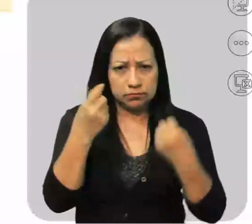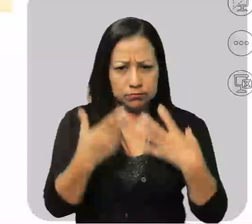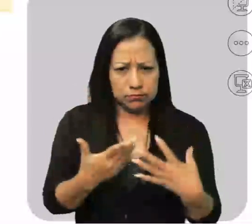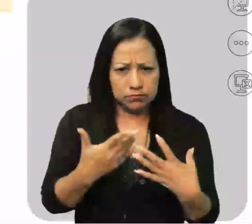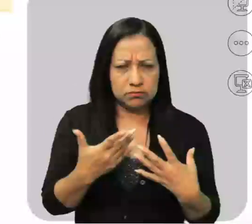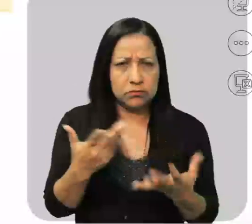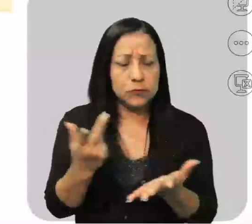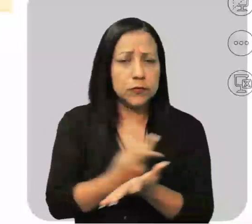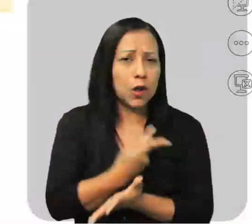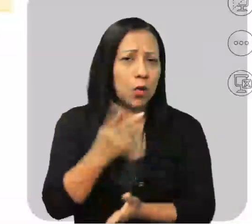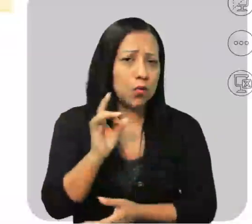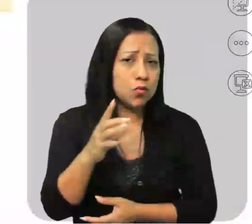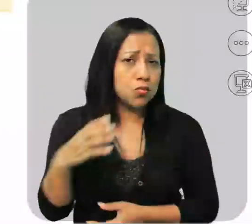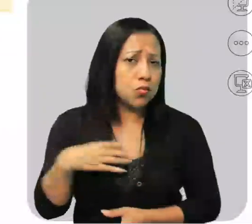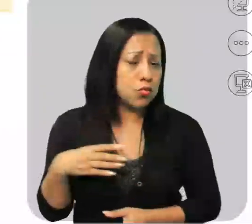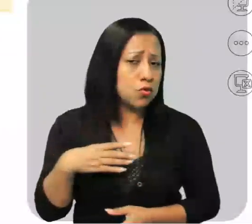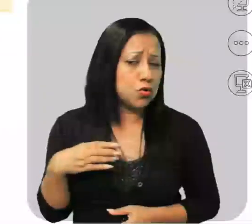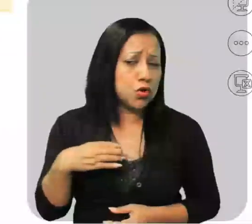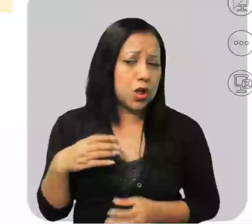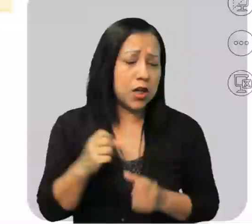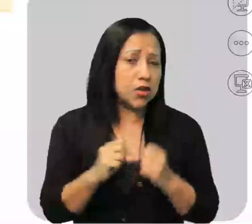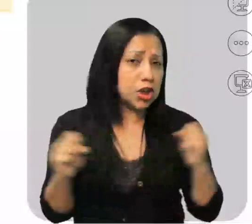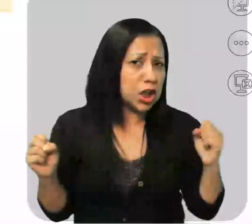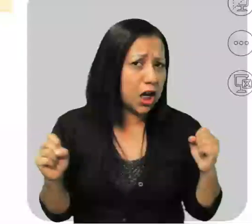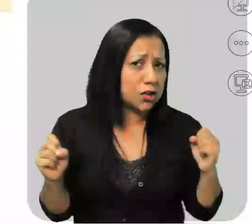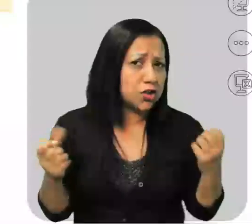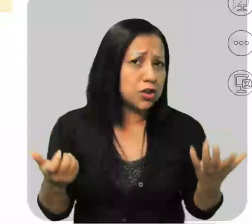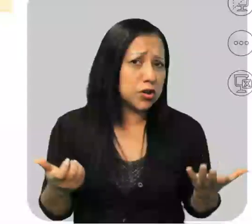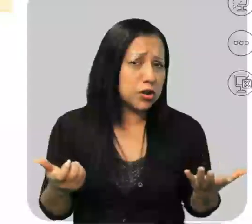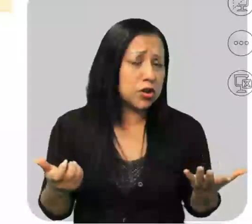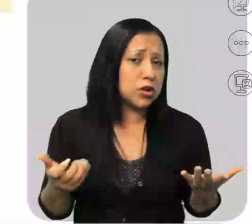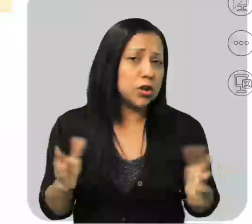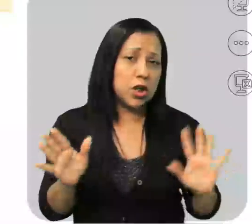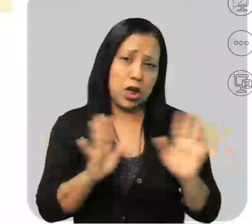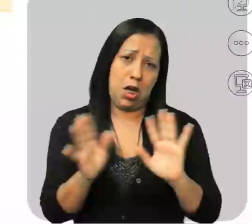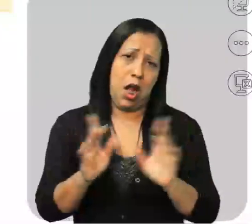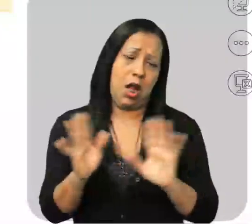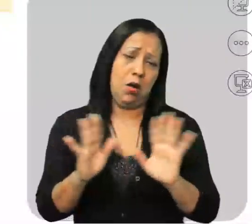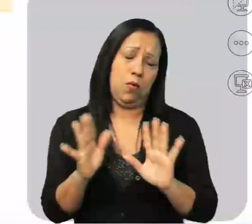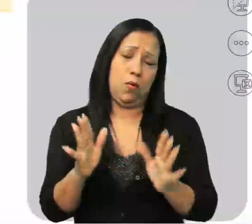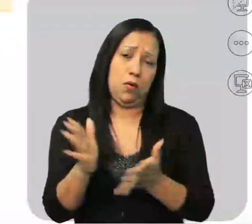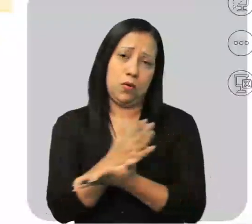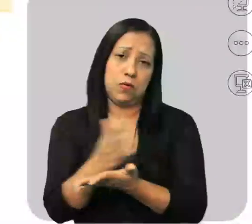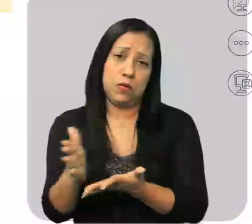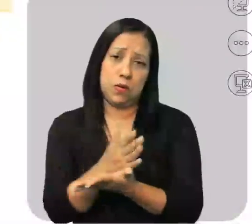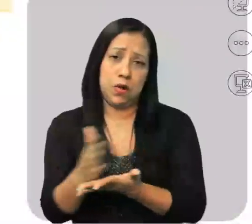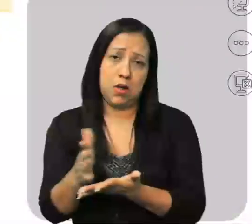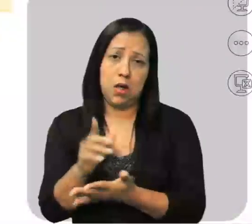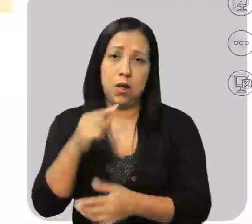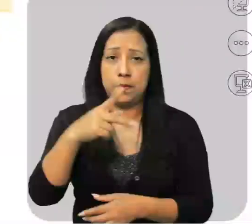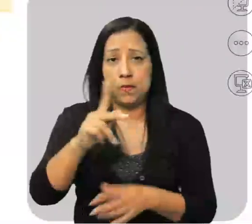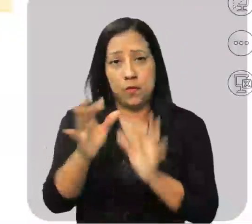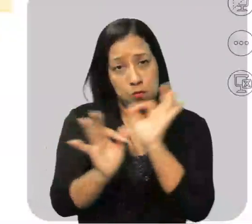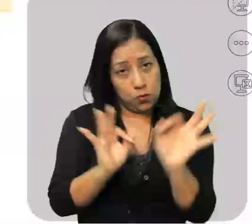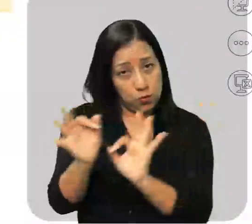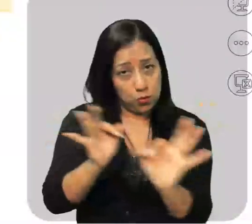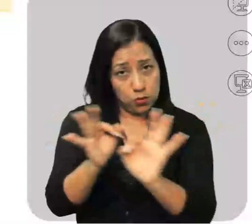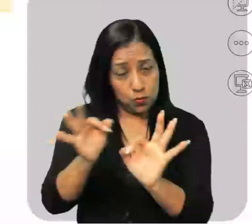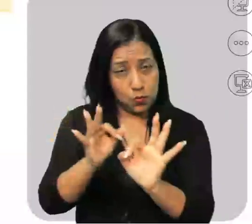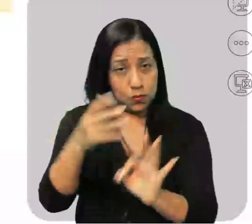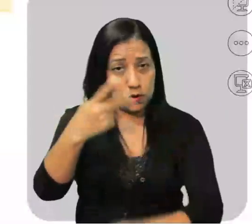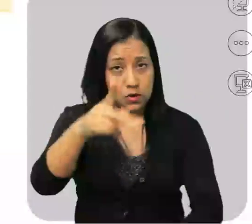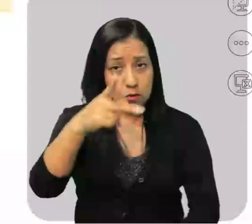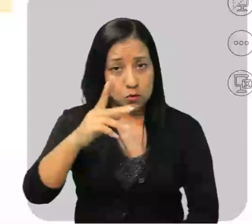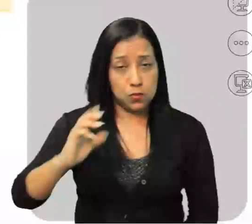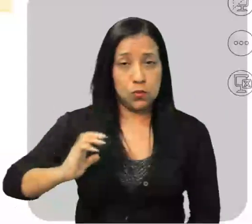Professor, então quer dizer que isso só acontece lá nessas cidades grandes, né, professor? Não. Depende do planejamento urbano que é feito na sua cidade,